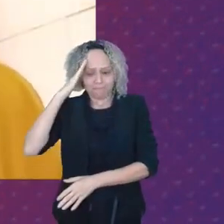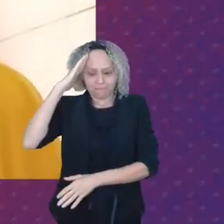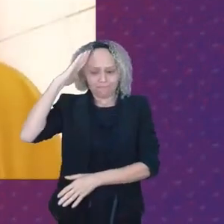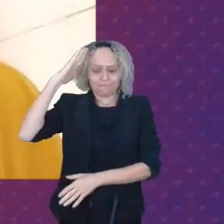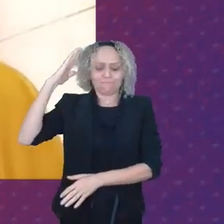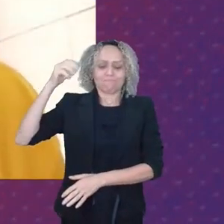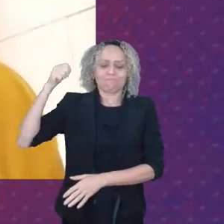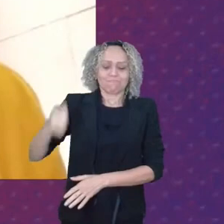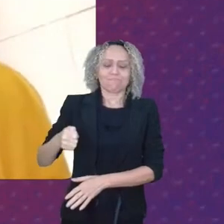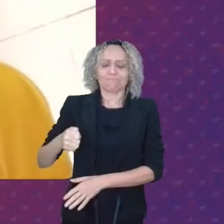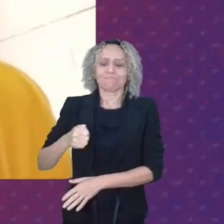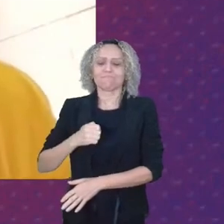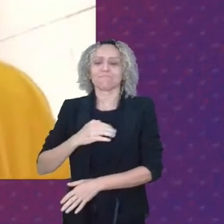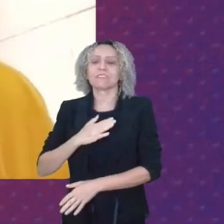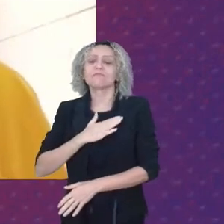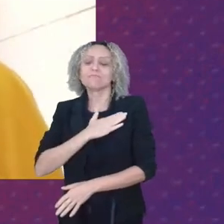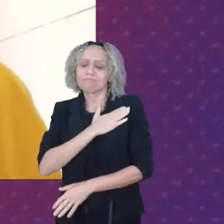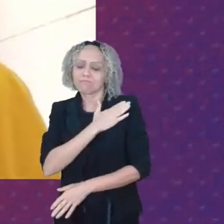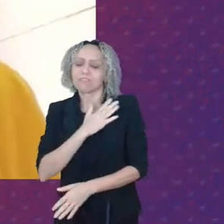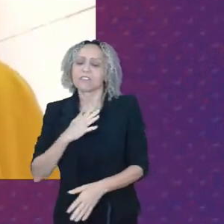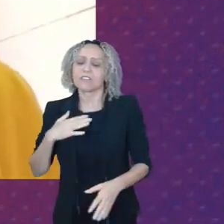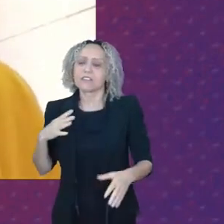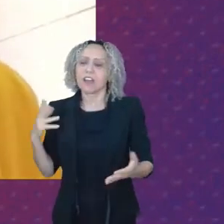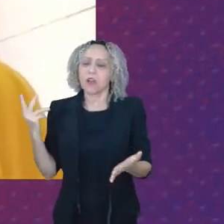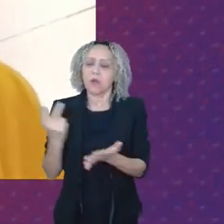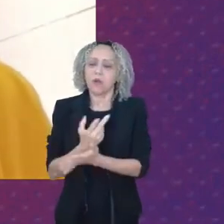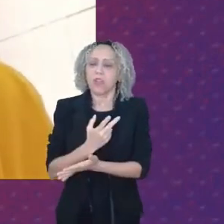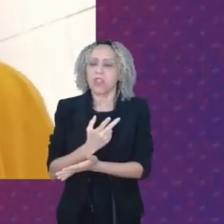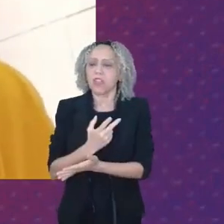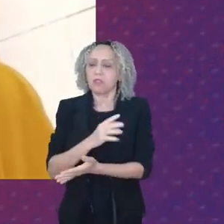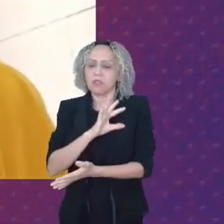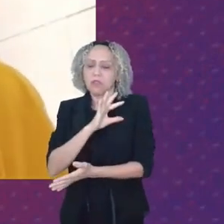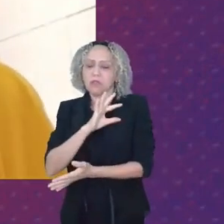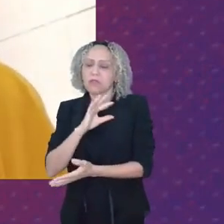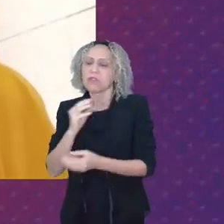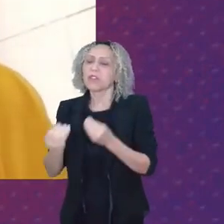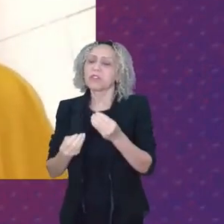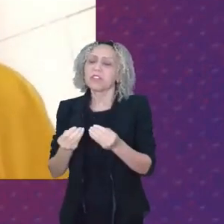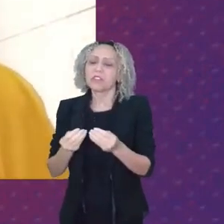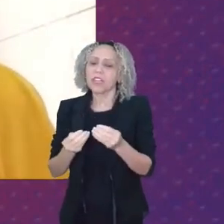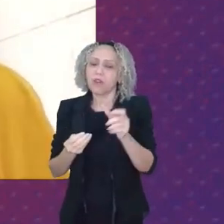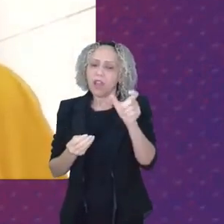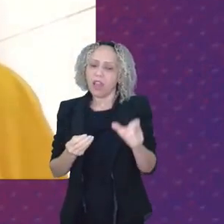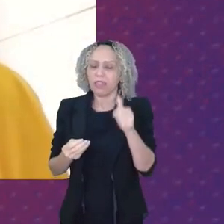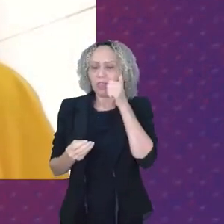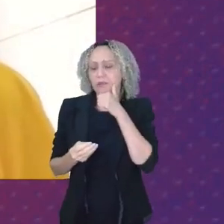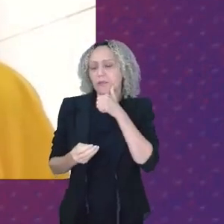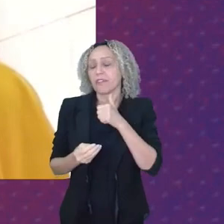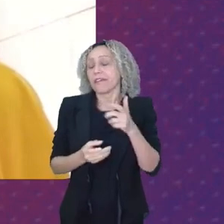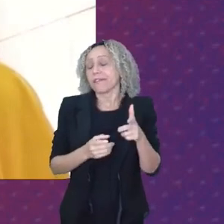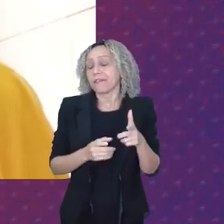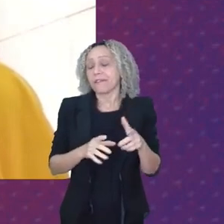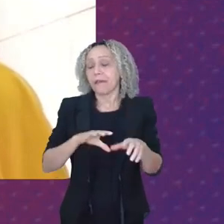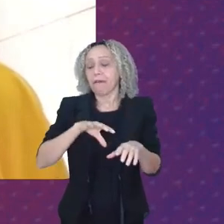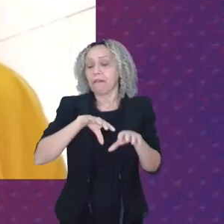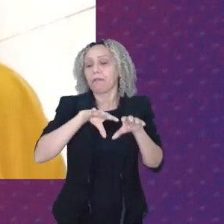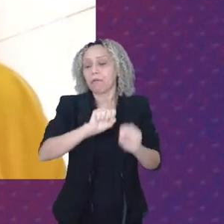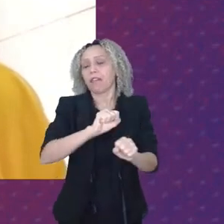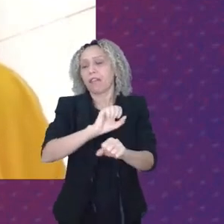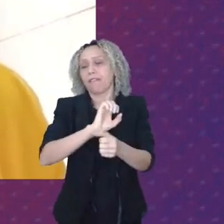Laudelina foi, ela também, ela costumava, né, que ela já veio a falecer,